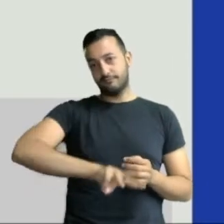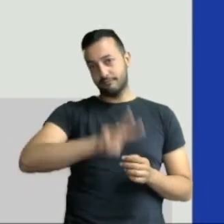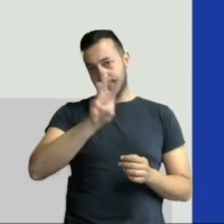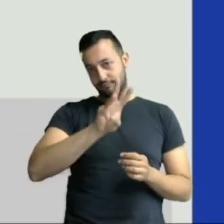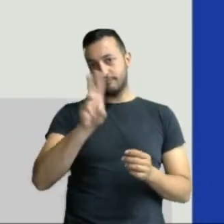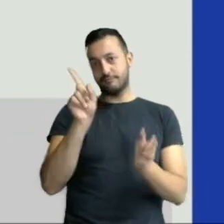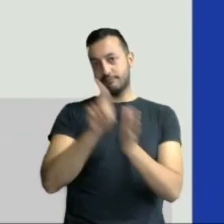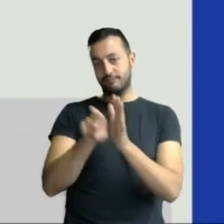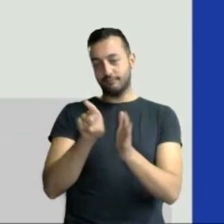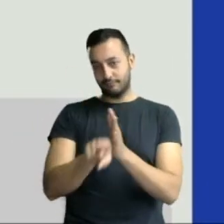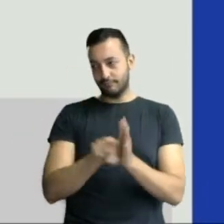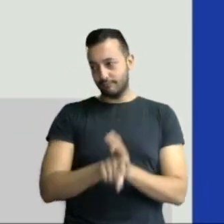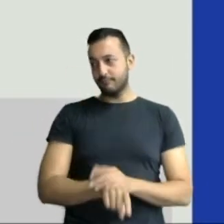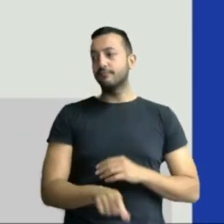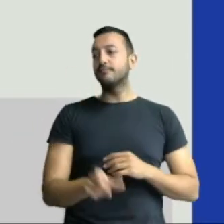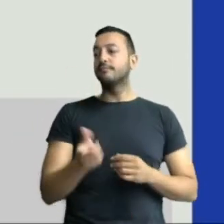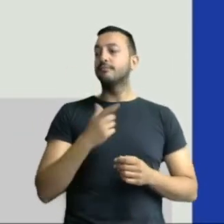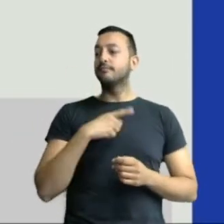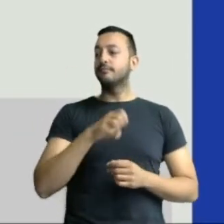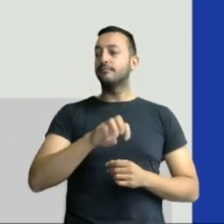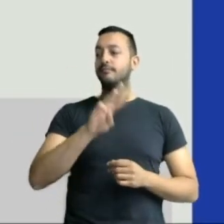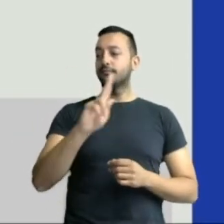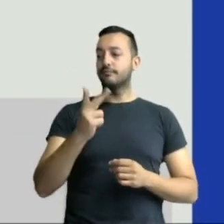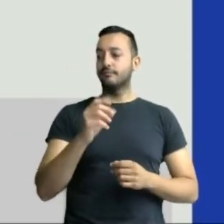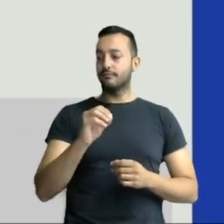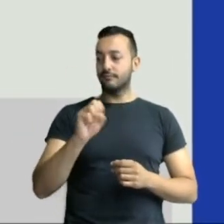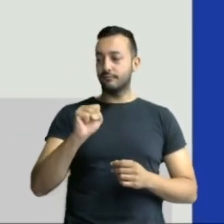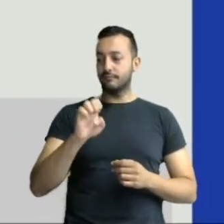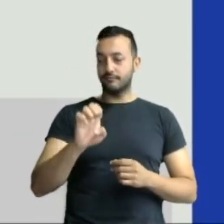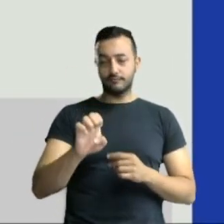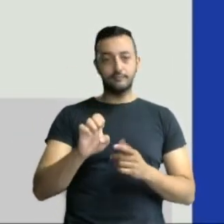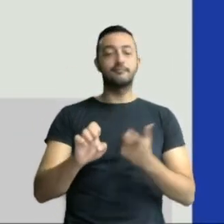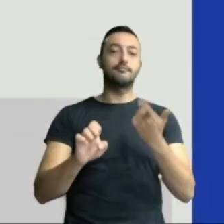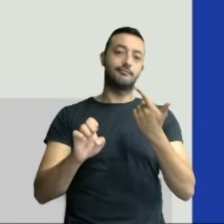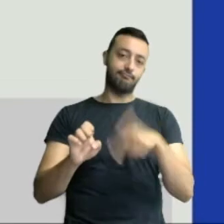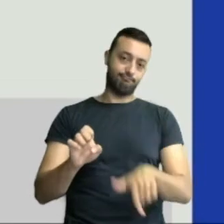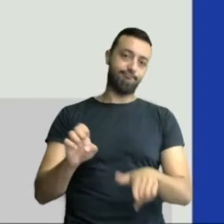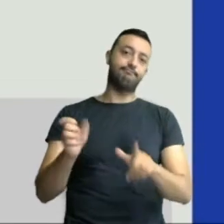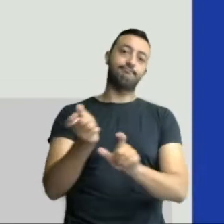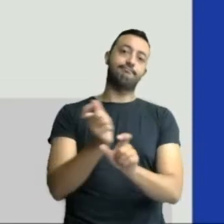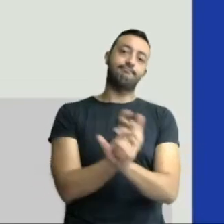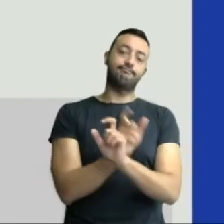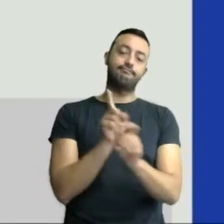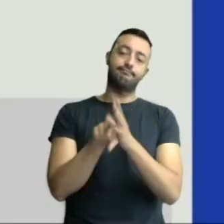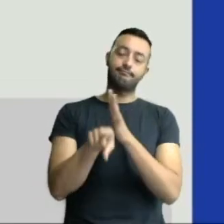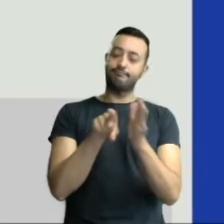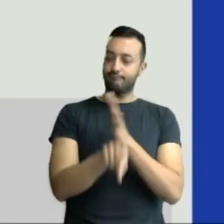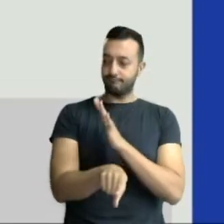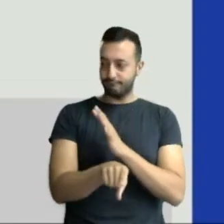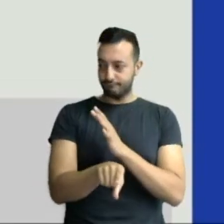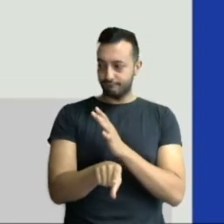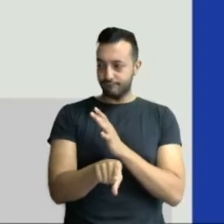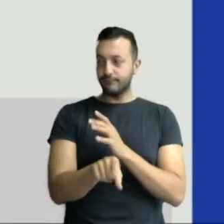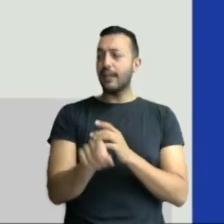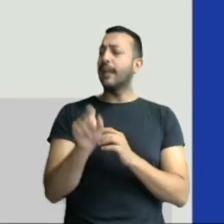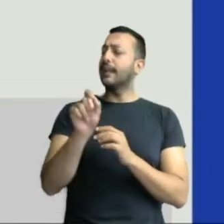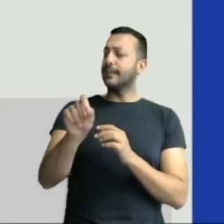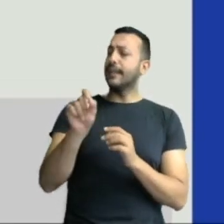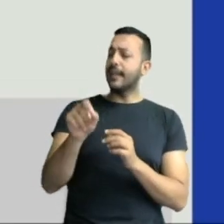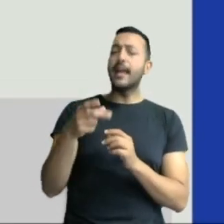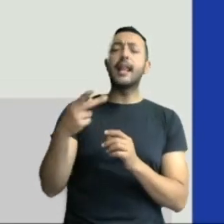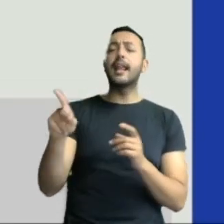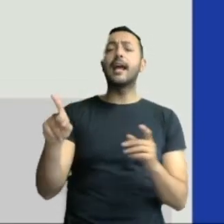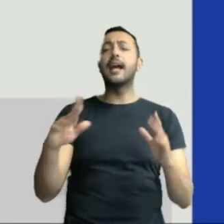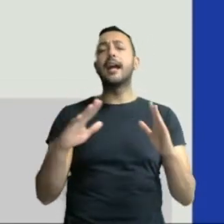words. Temos aí o whose, mais um pronome interrogativo. Whose house is that? De quem